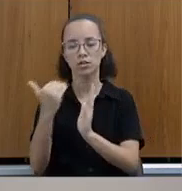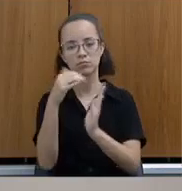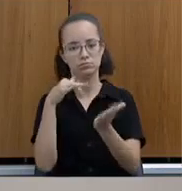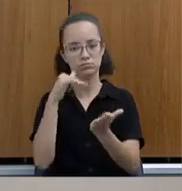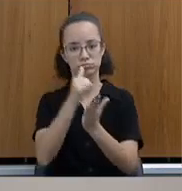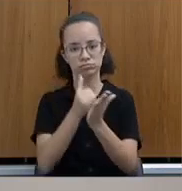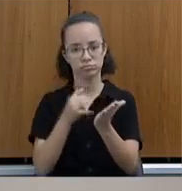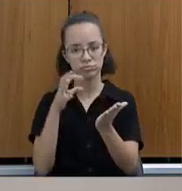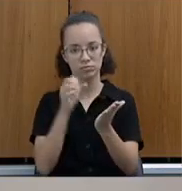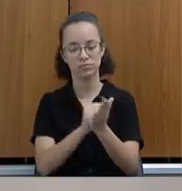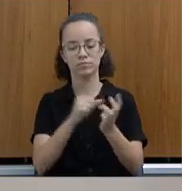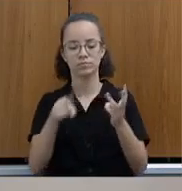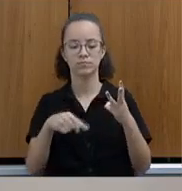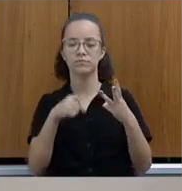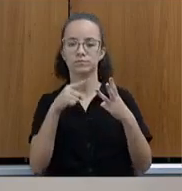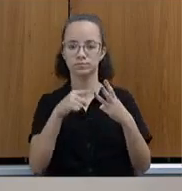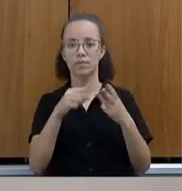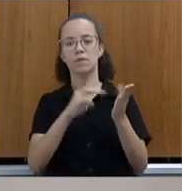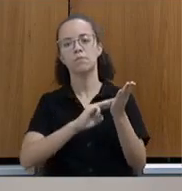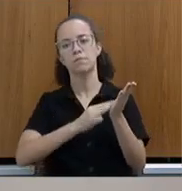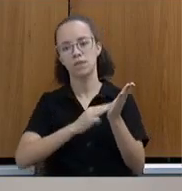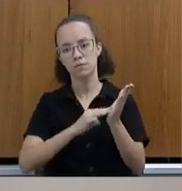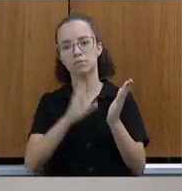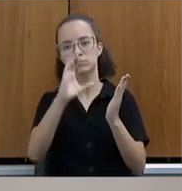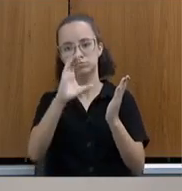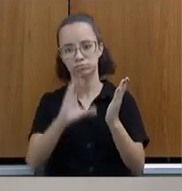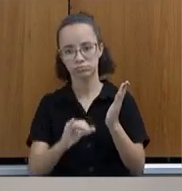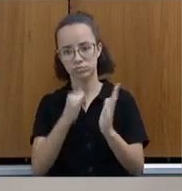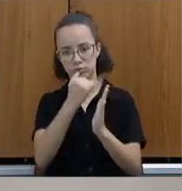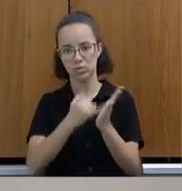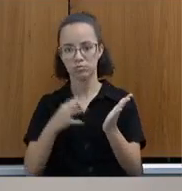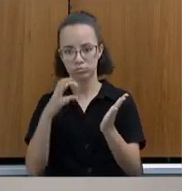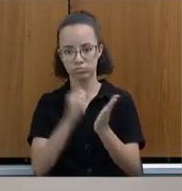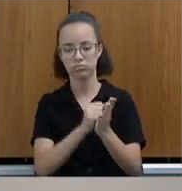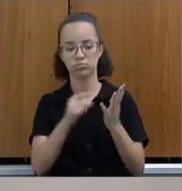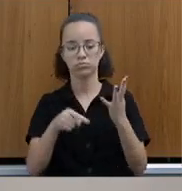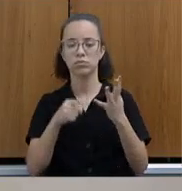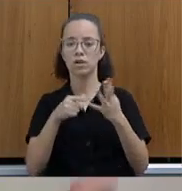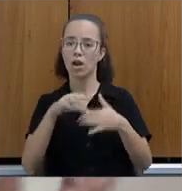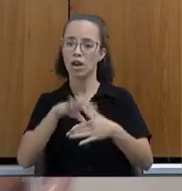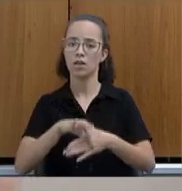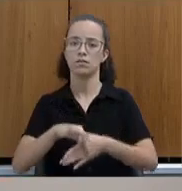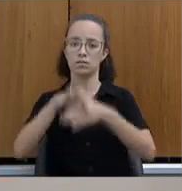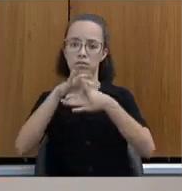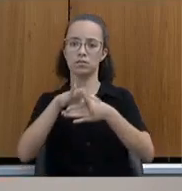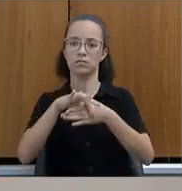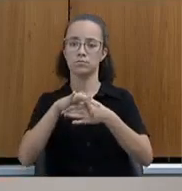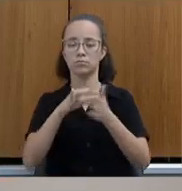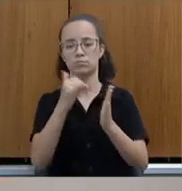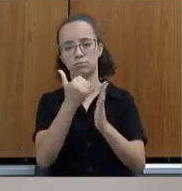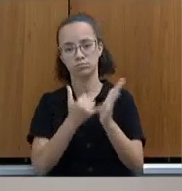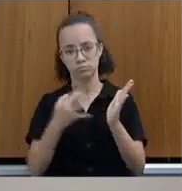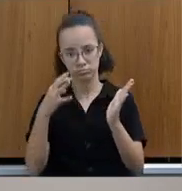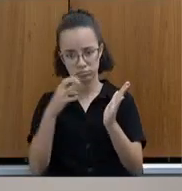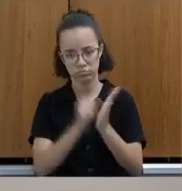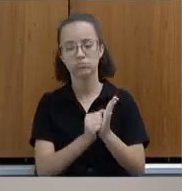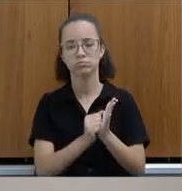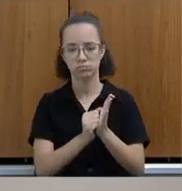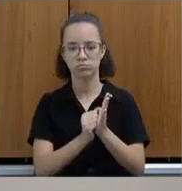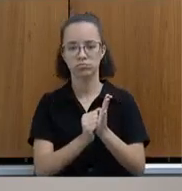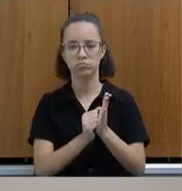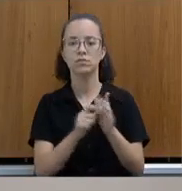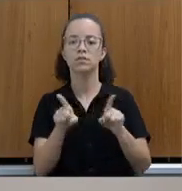membros das comissões participantes por ordem de inscrição, líderes por ordem de inscrição, quinto,